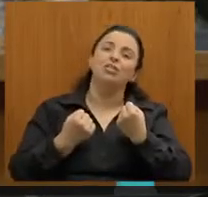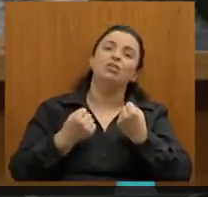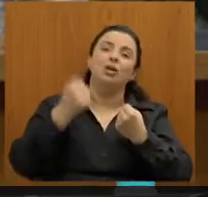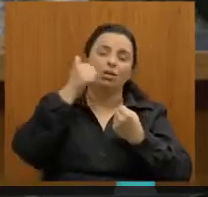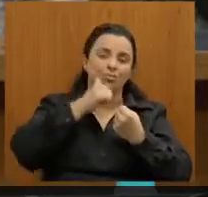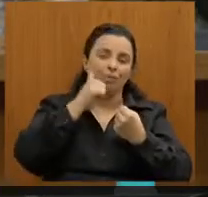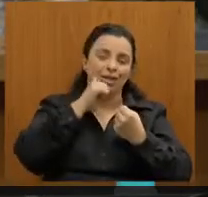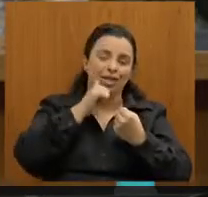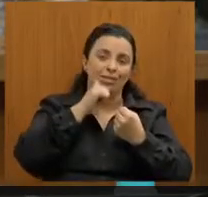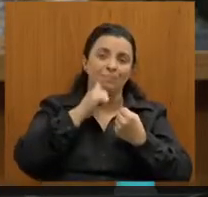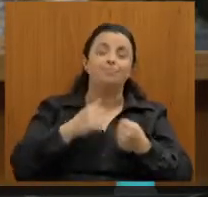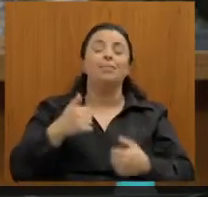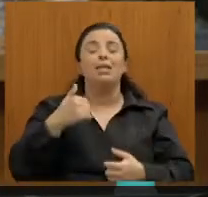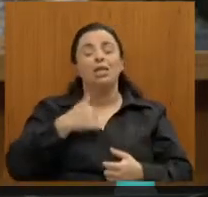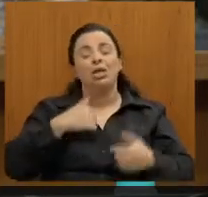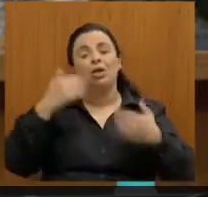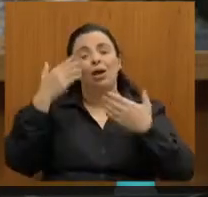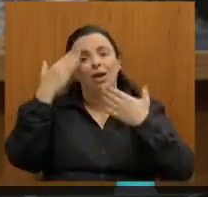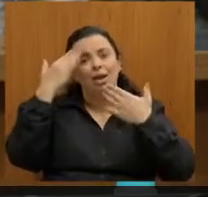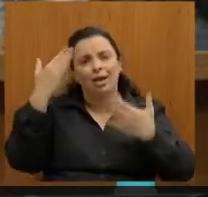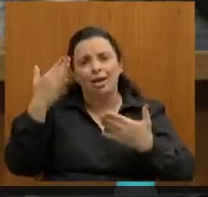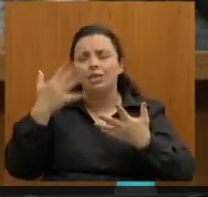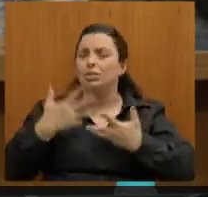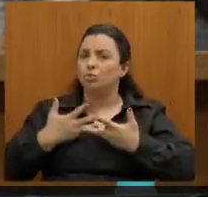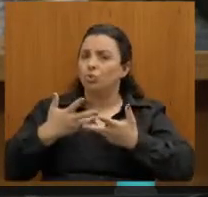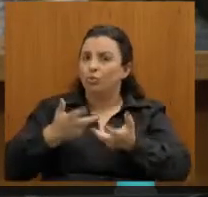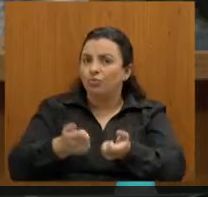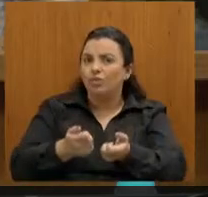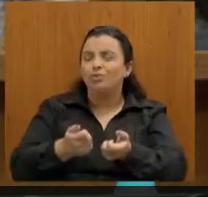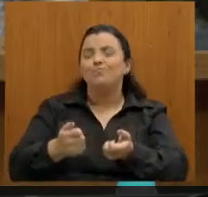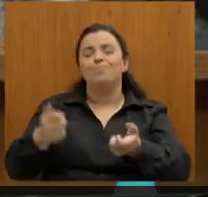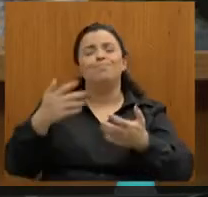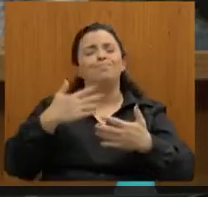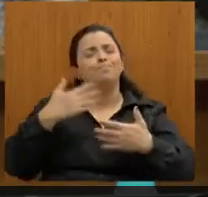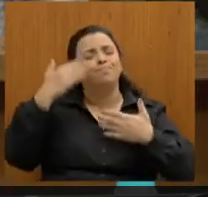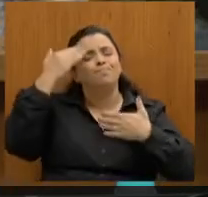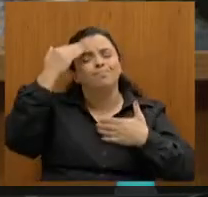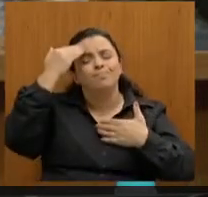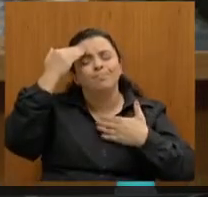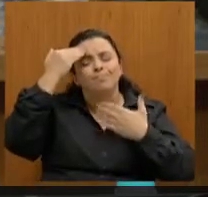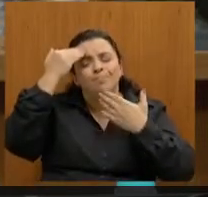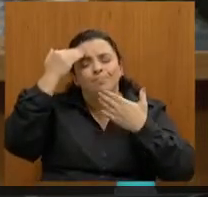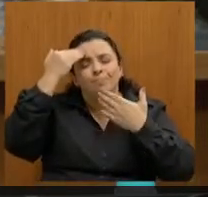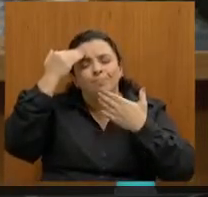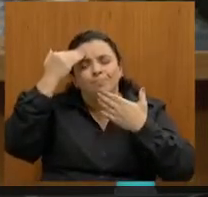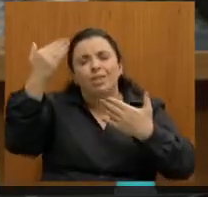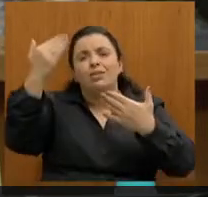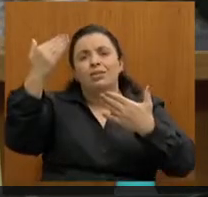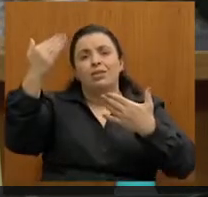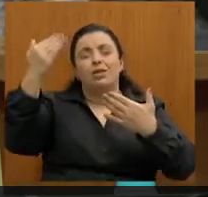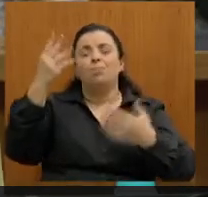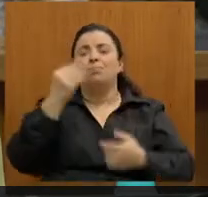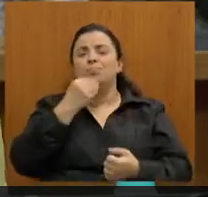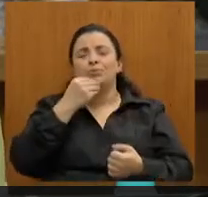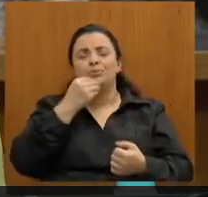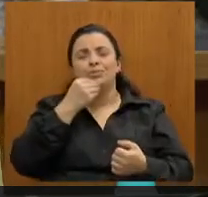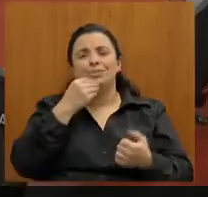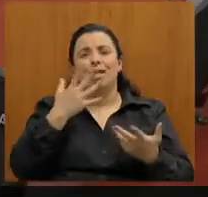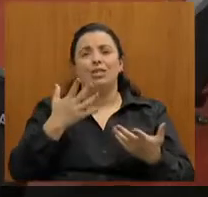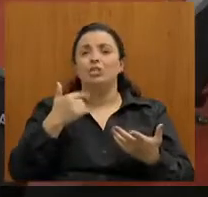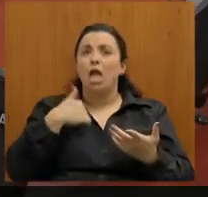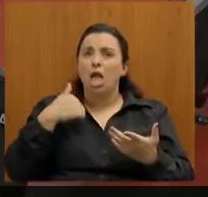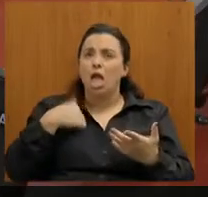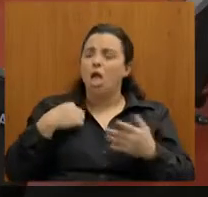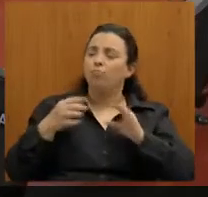vez deputada eu agradeço o convite agradeço profundamente os passos que nos foi dado colocamos à disposição